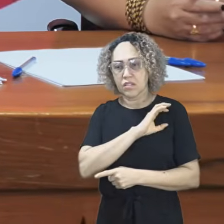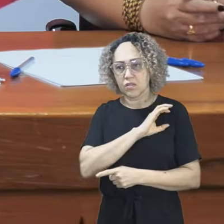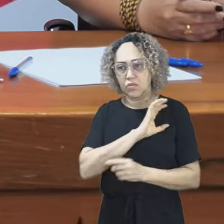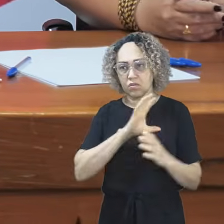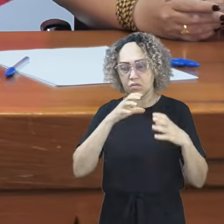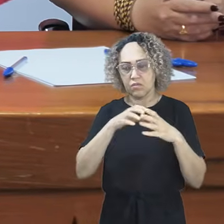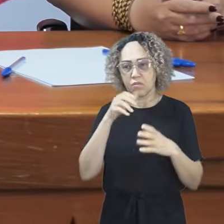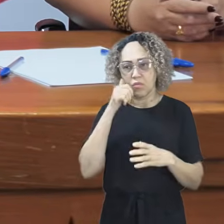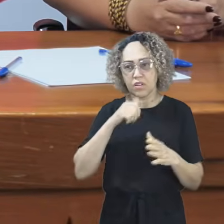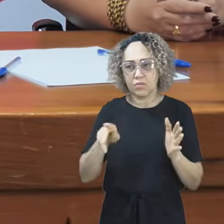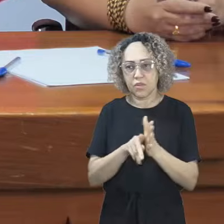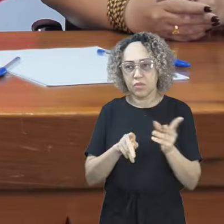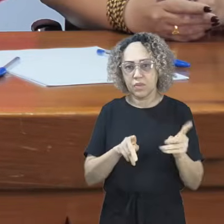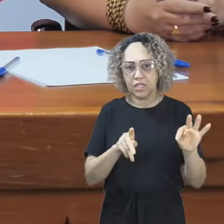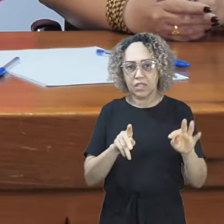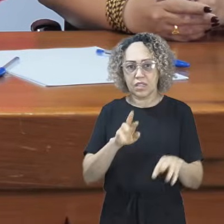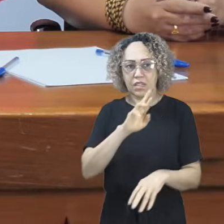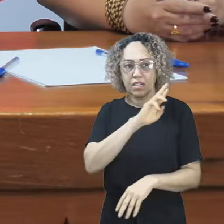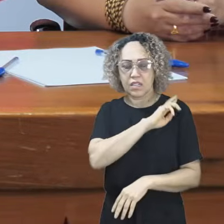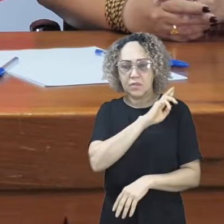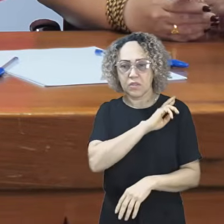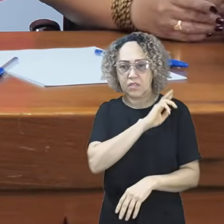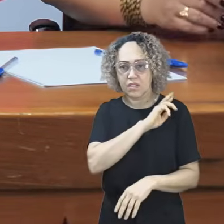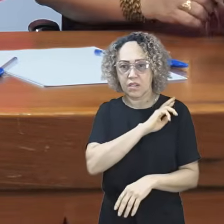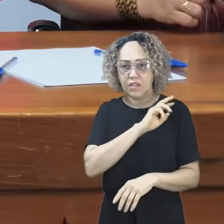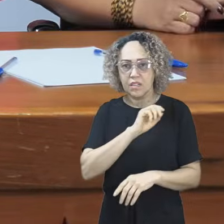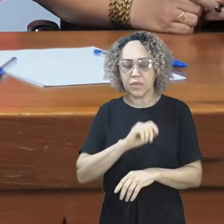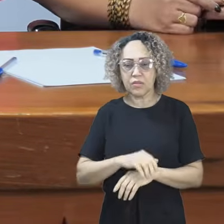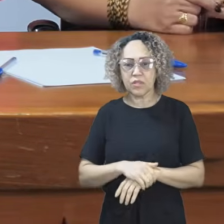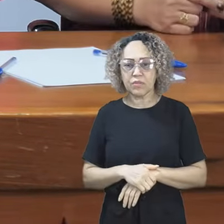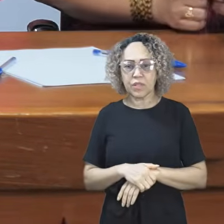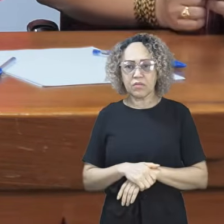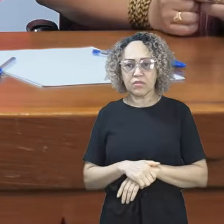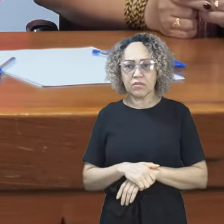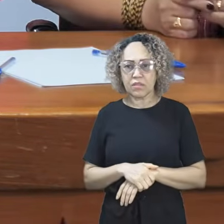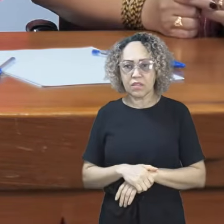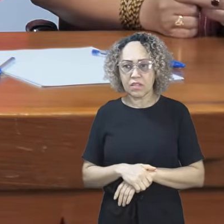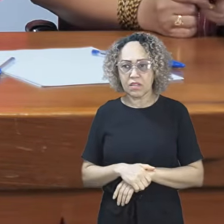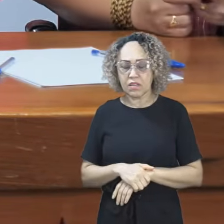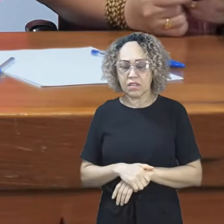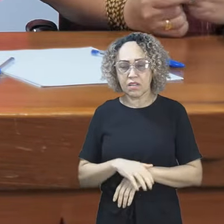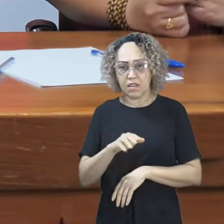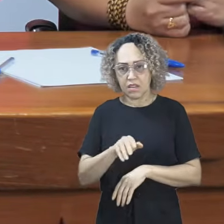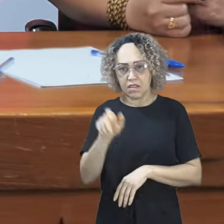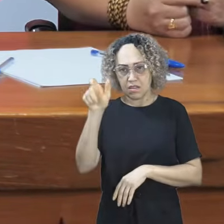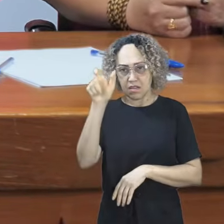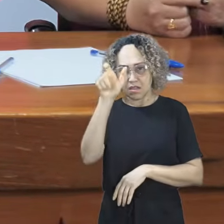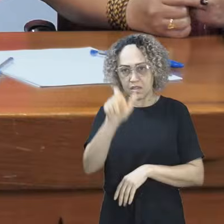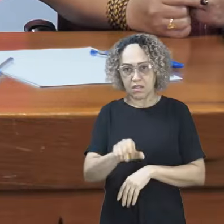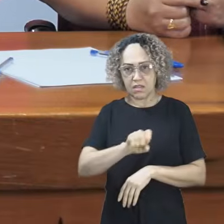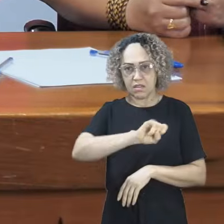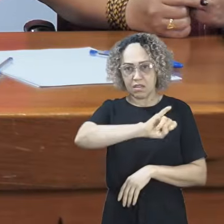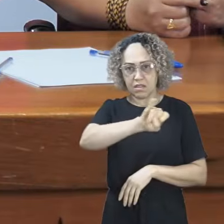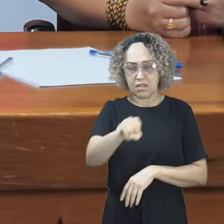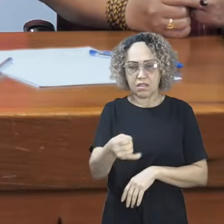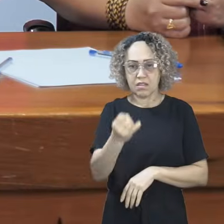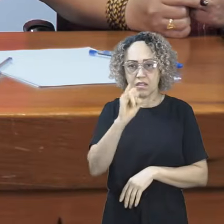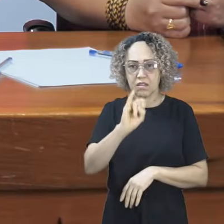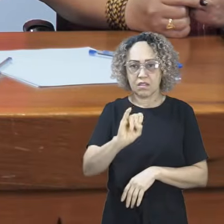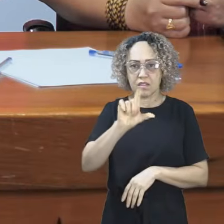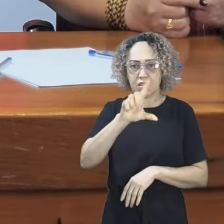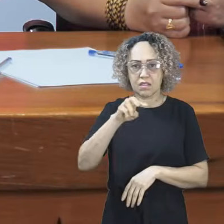e o Gilmar, que vocês conhecem, que é o nosso secretário de comunicação, e o Edinho deve estar chegando a qualquer